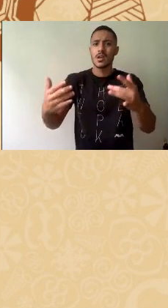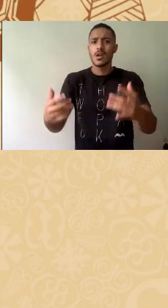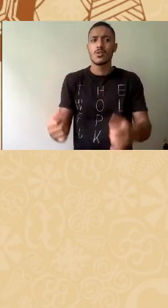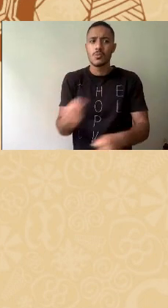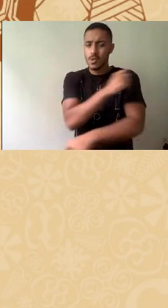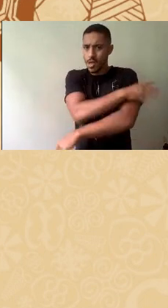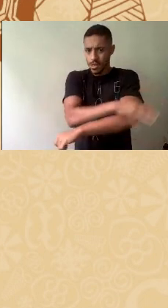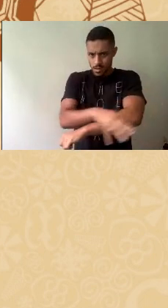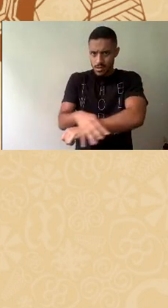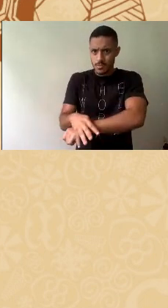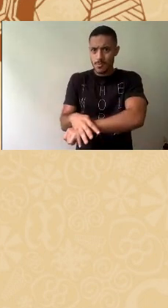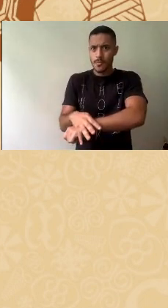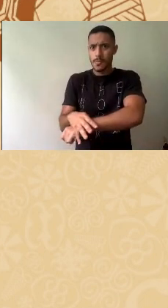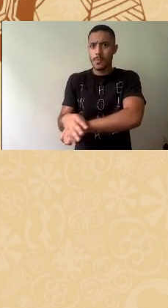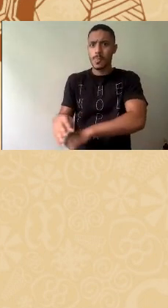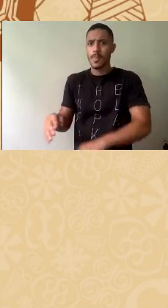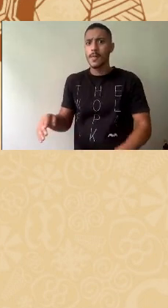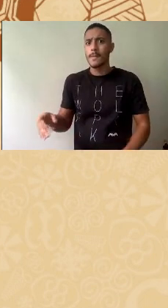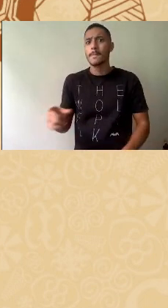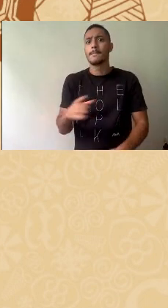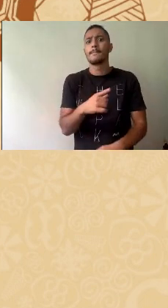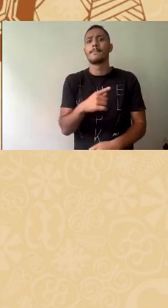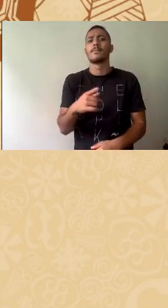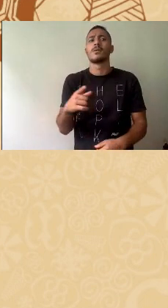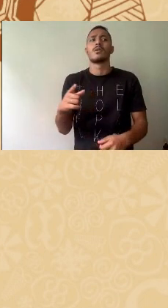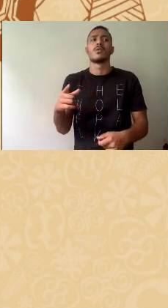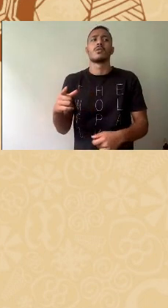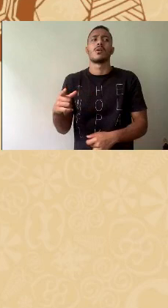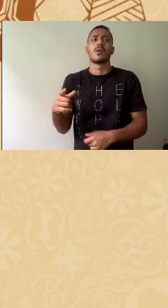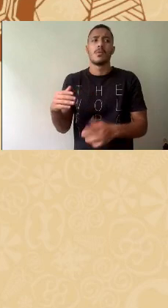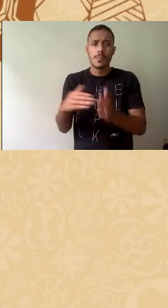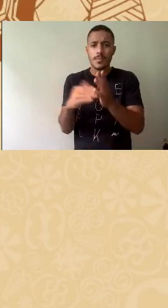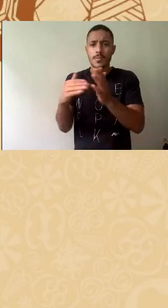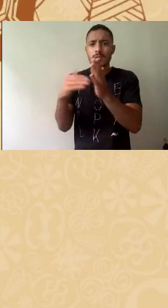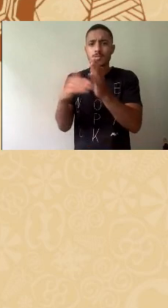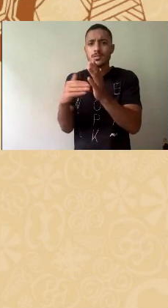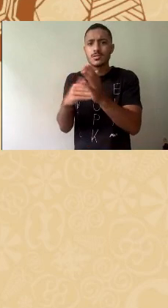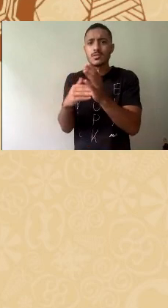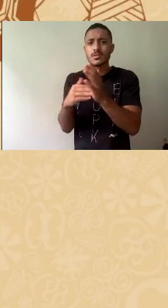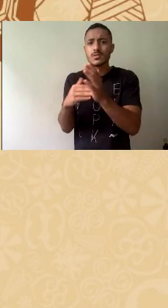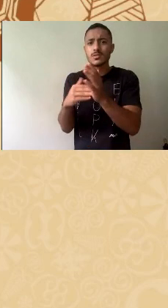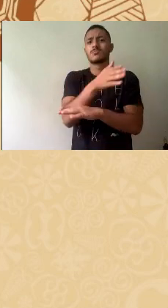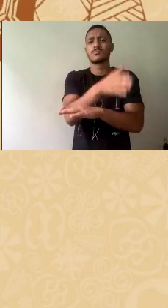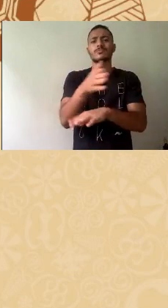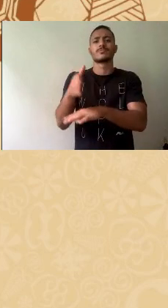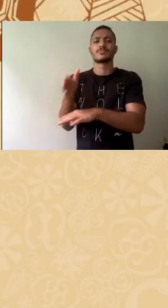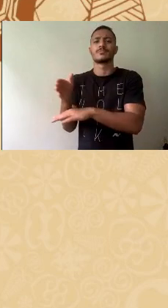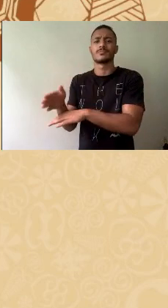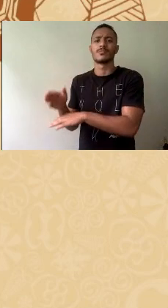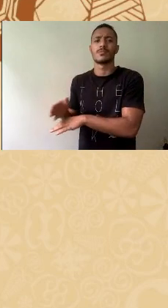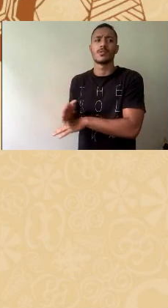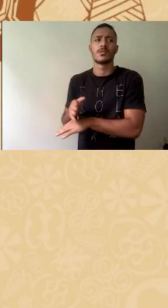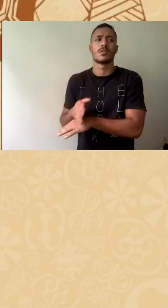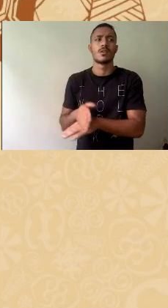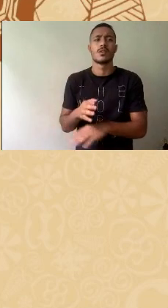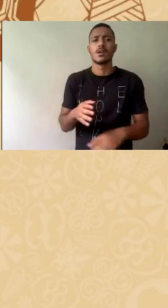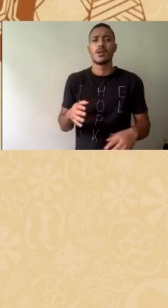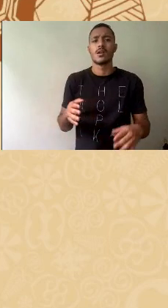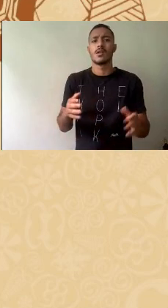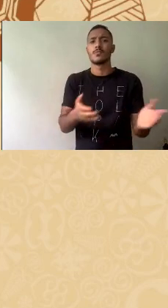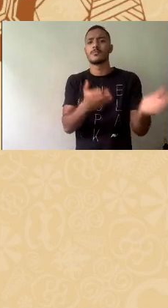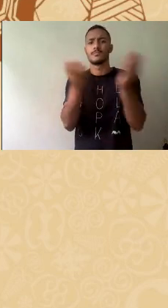aí tenho ultimamente participado de alguns eventos, e quando veio o convite para o CRP, eu sou, só